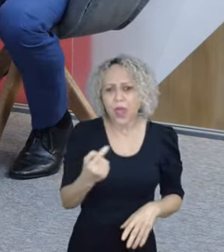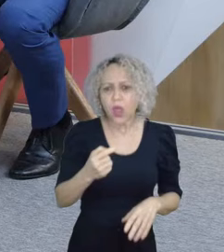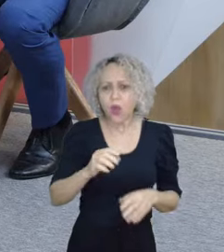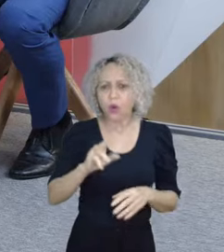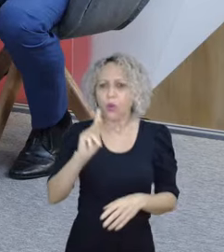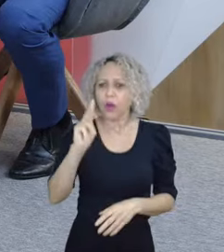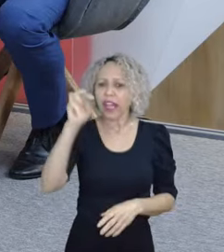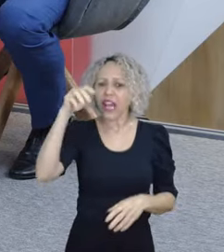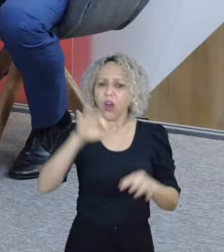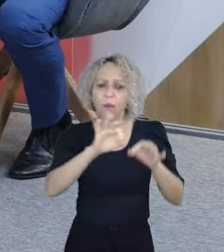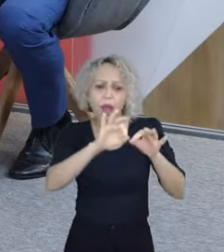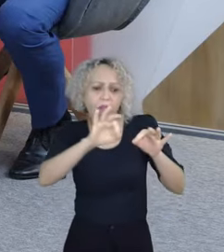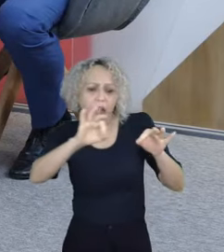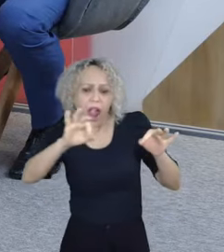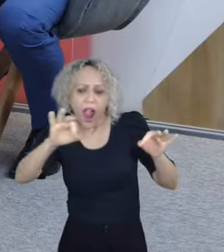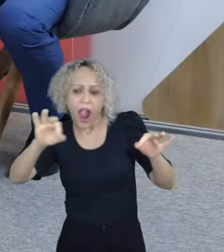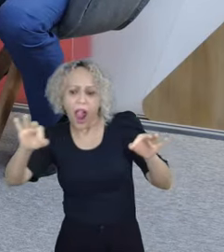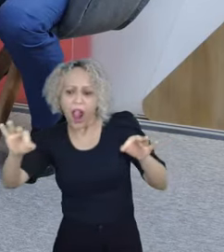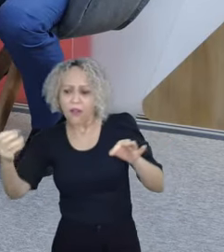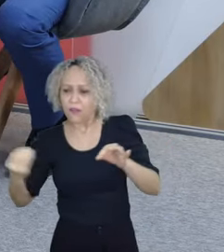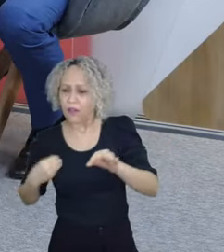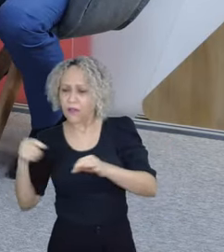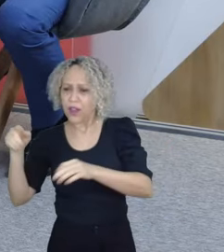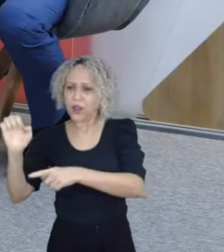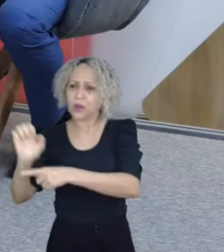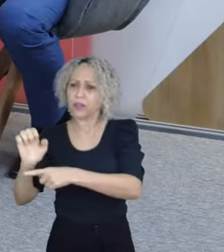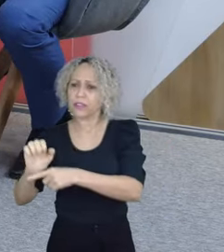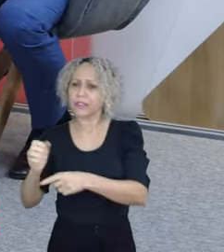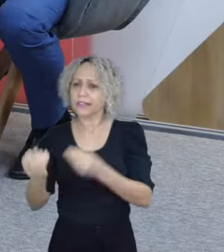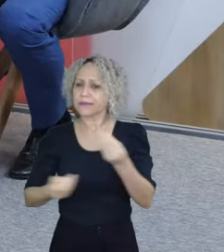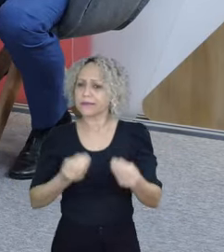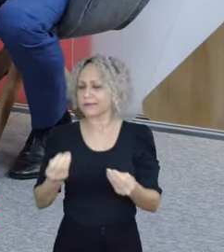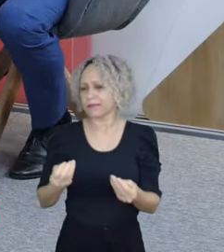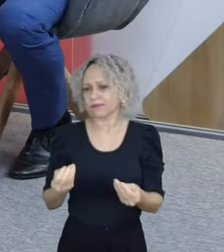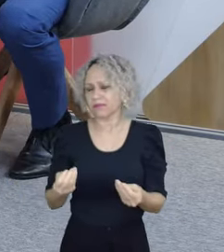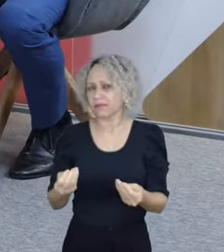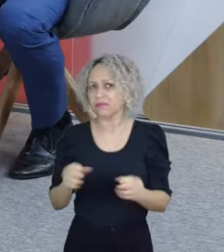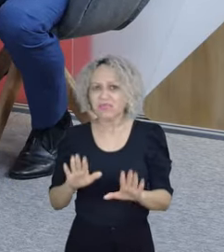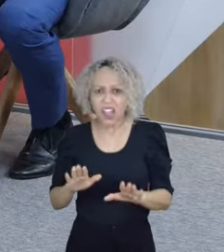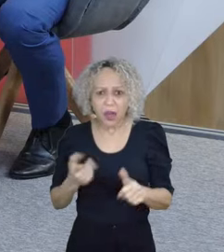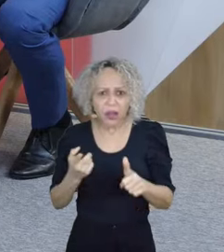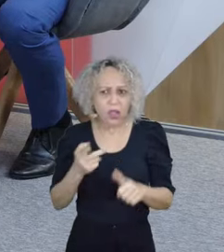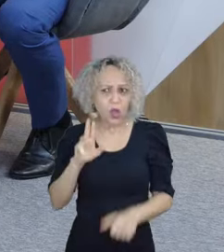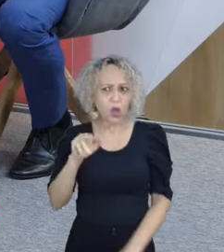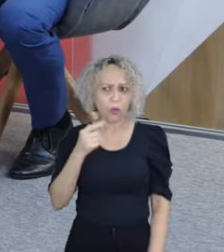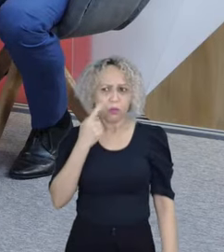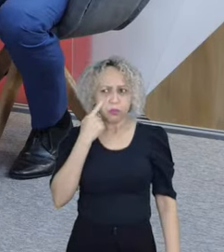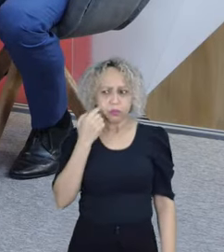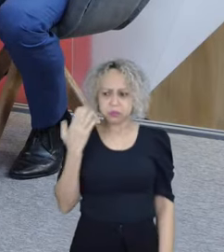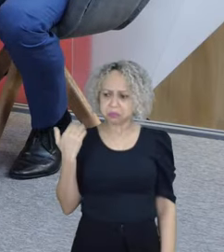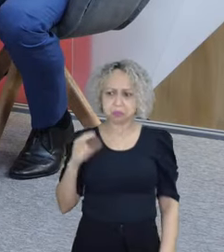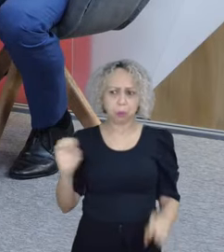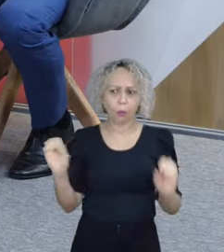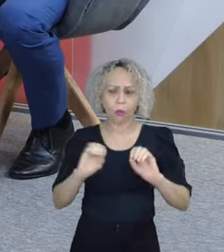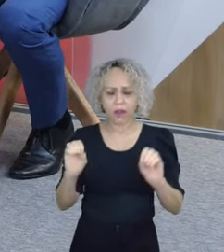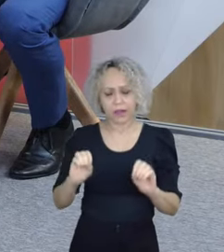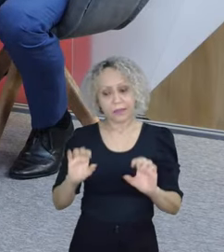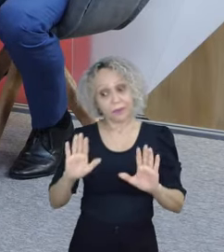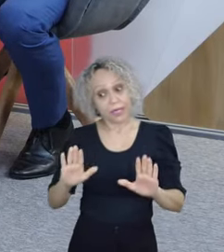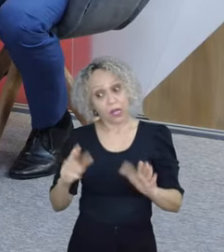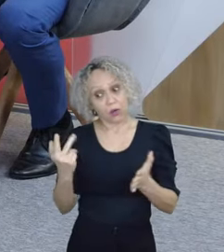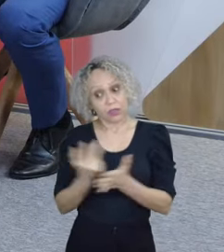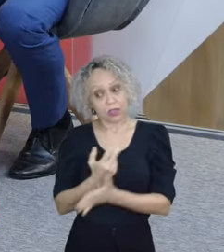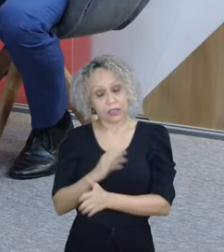no país, o regime democrático, isso não pode acontecer. Como eu falei, eu nunca tinha visto, mas já que aconteceu, vamos deixar a lei mais rígida,